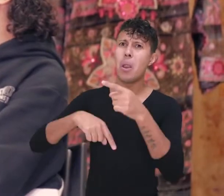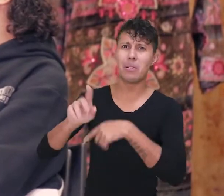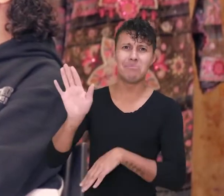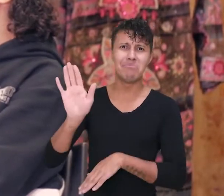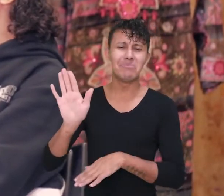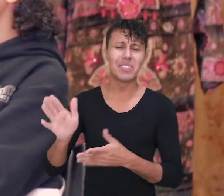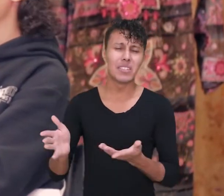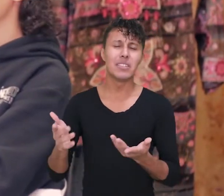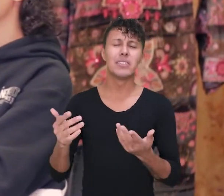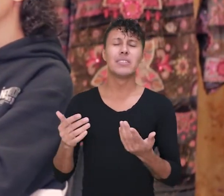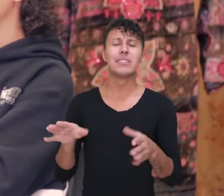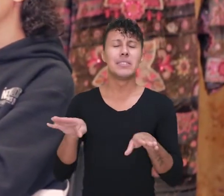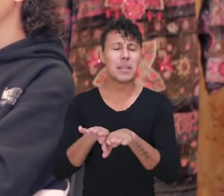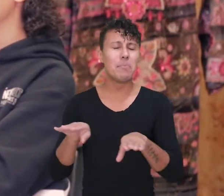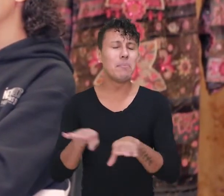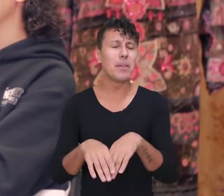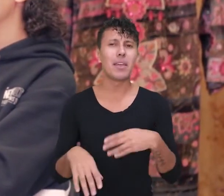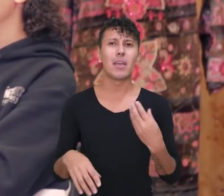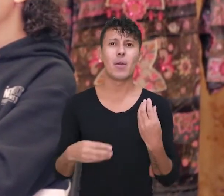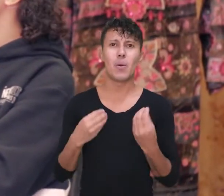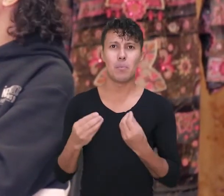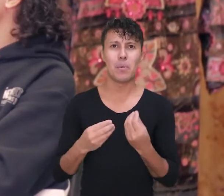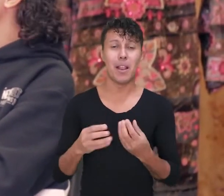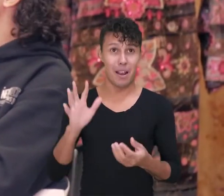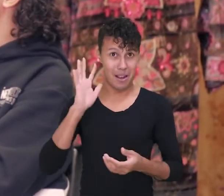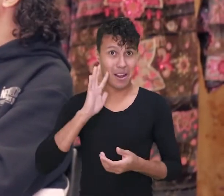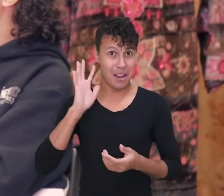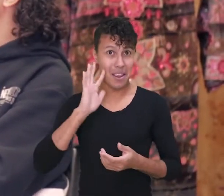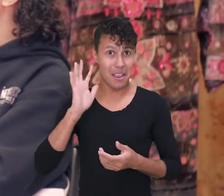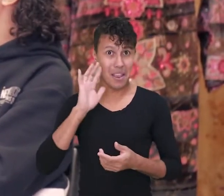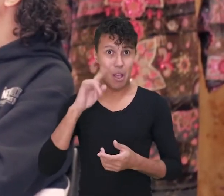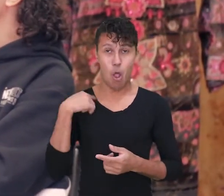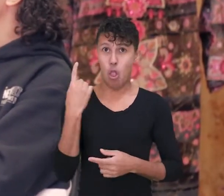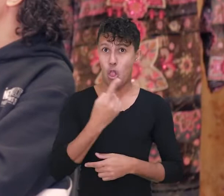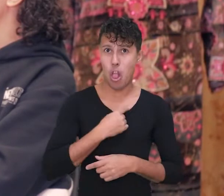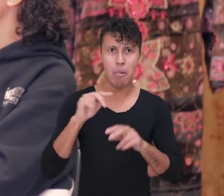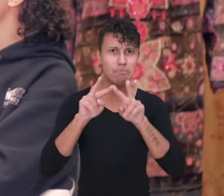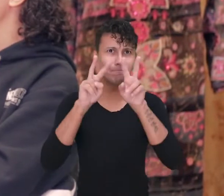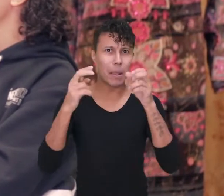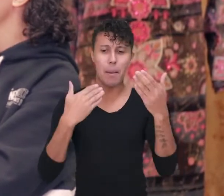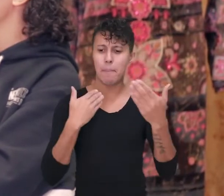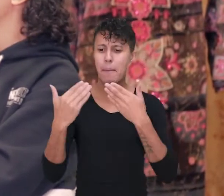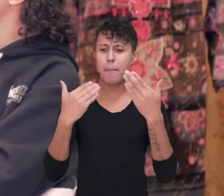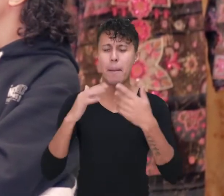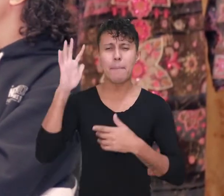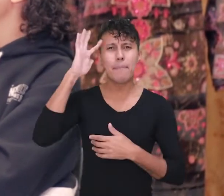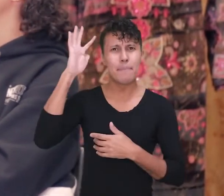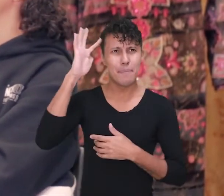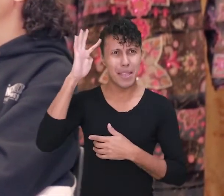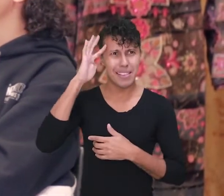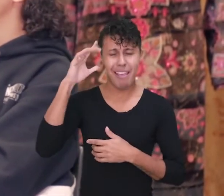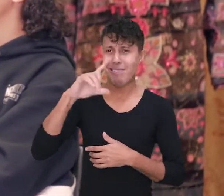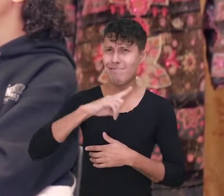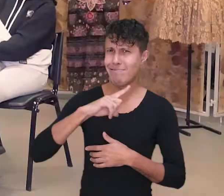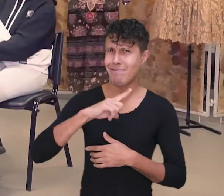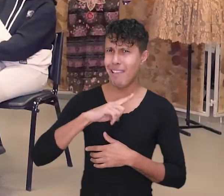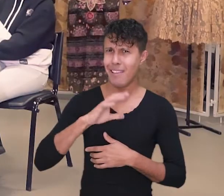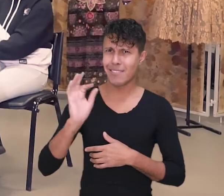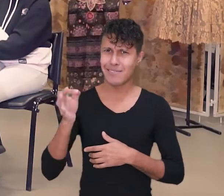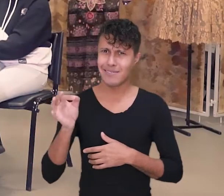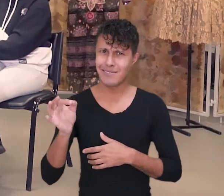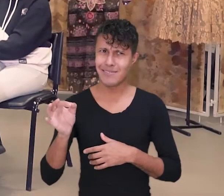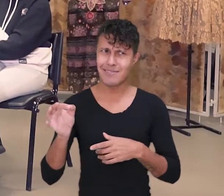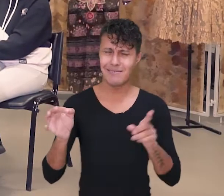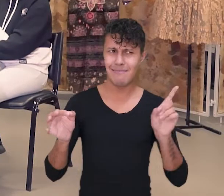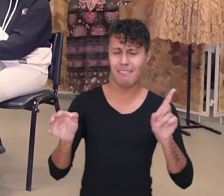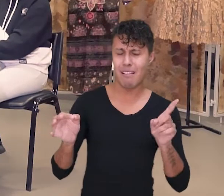Sim. Entendeu? E acho que é muito legal a gente poder discutir essas coisas para pensar, será que tem?